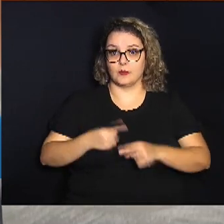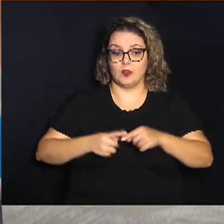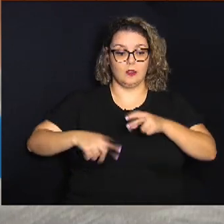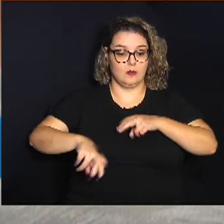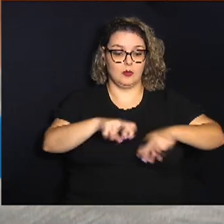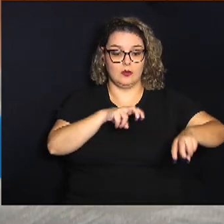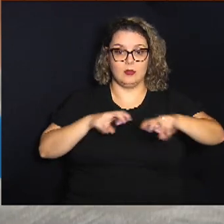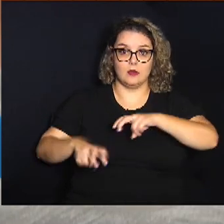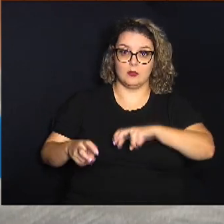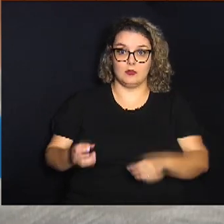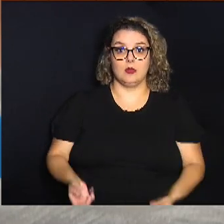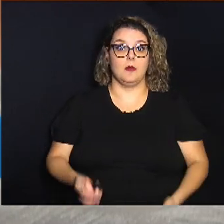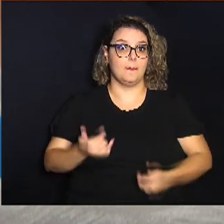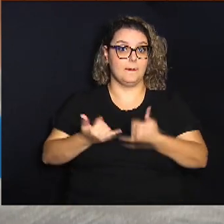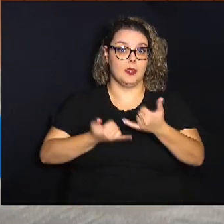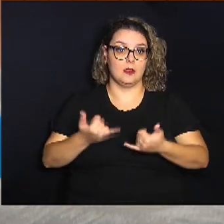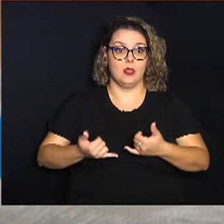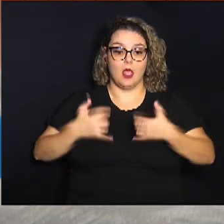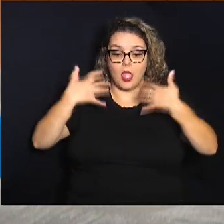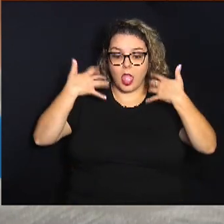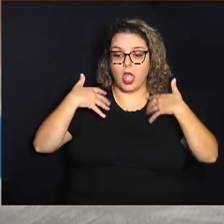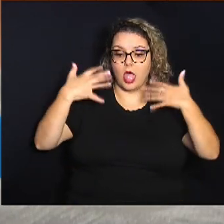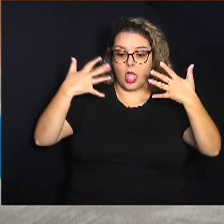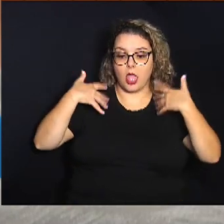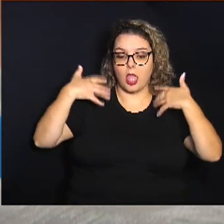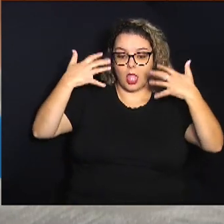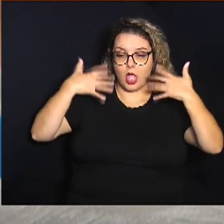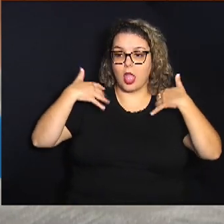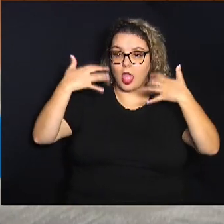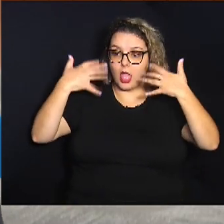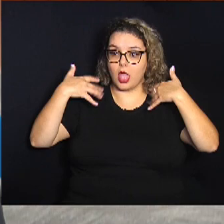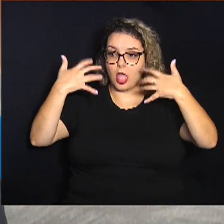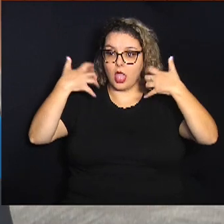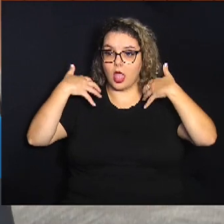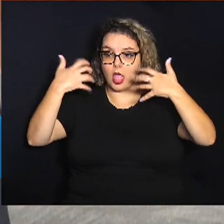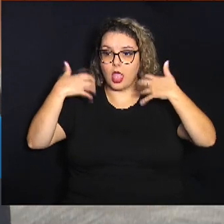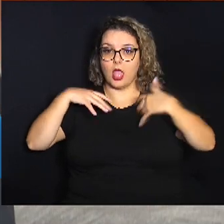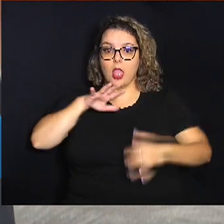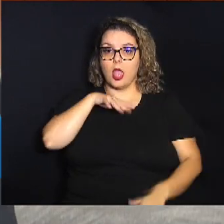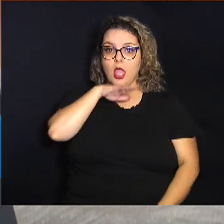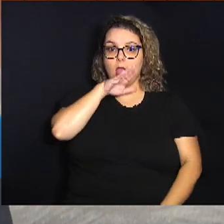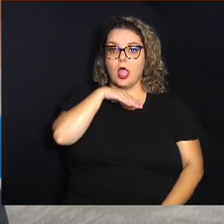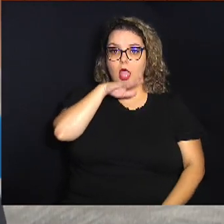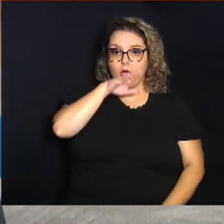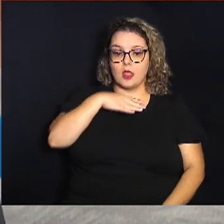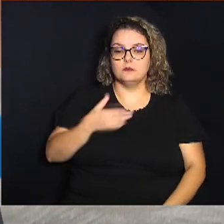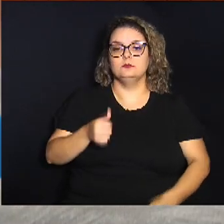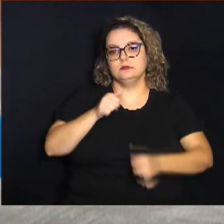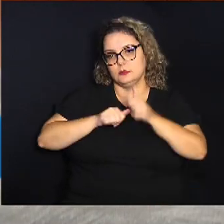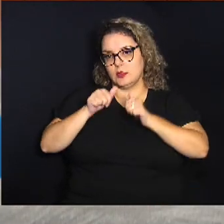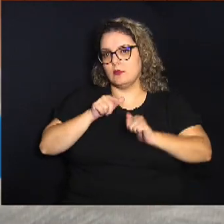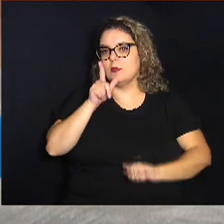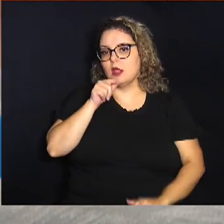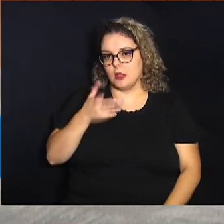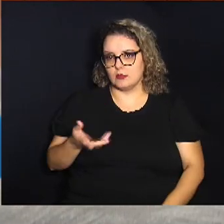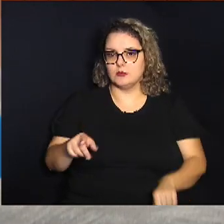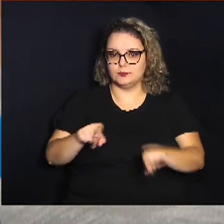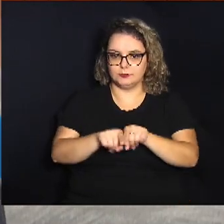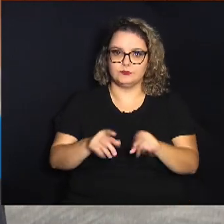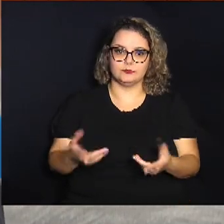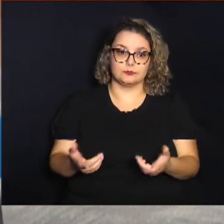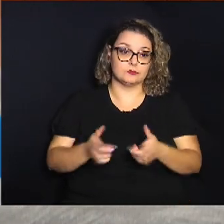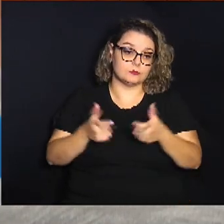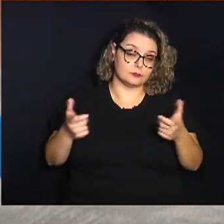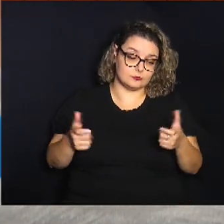muito, faz exercício, e acaba com esse calor muito intenso, necessitando hidratar também. E a